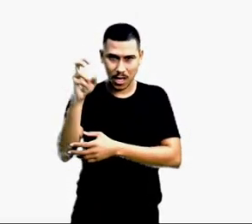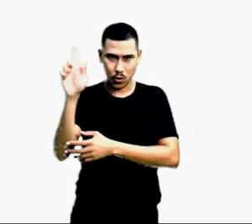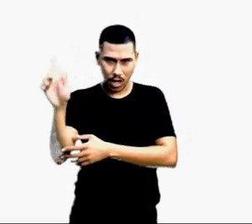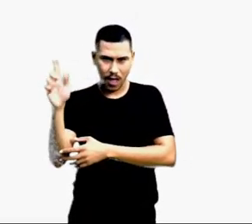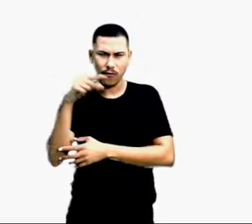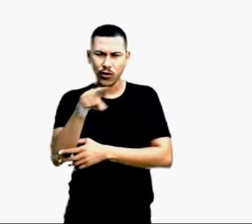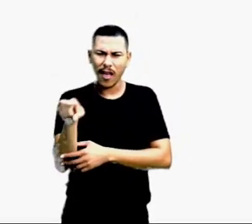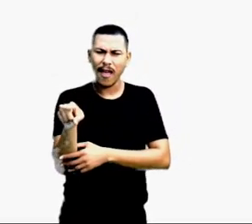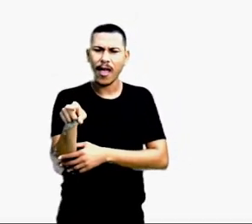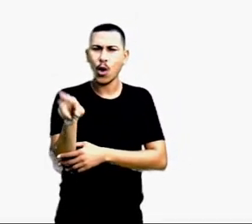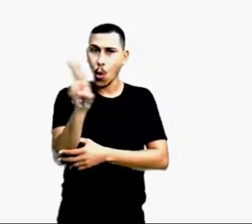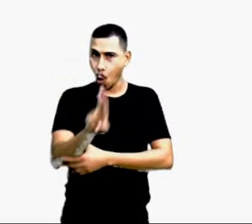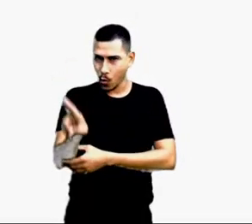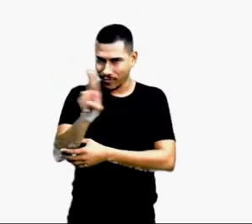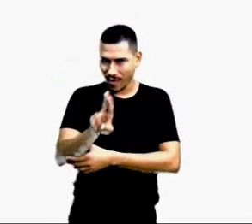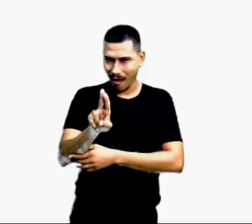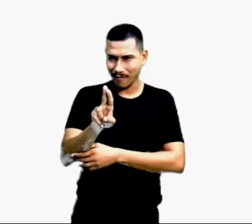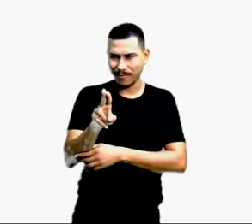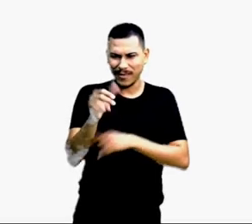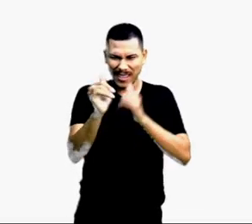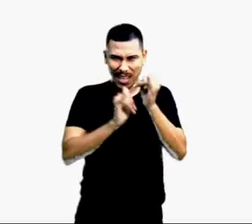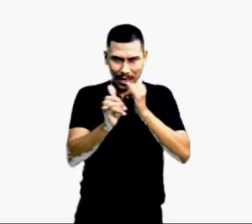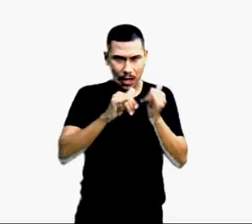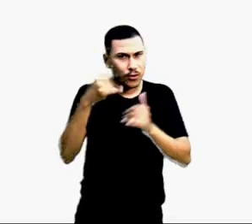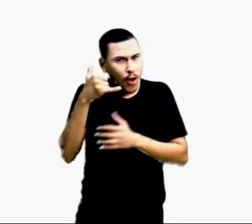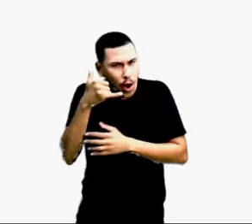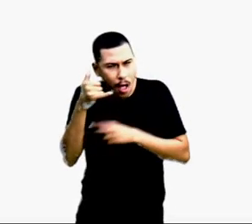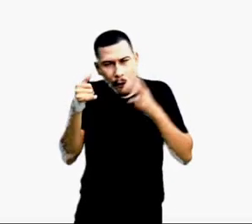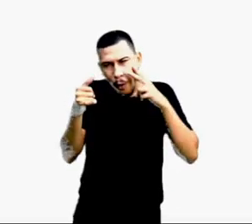dados móveis 3G, vamos ver aqui.